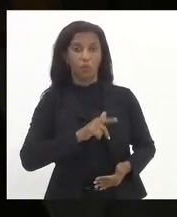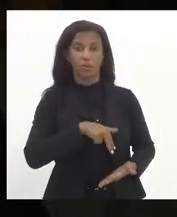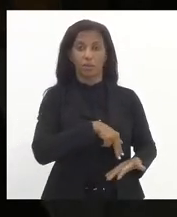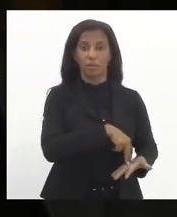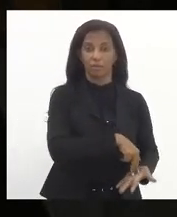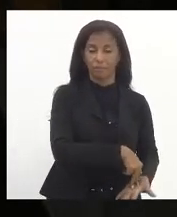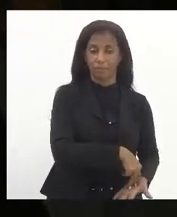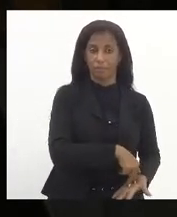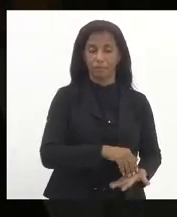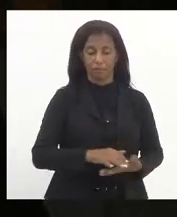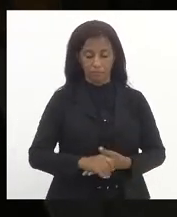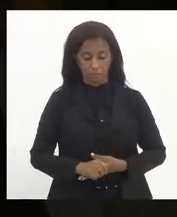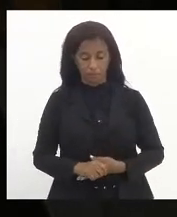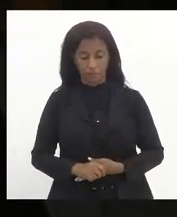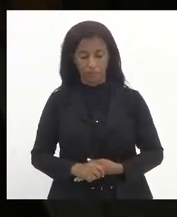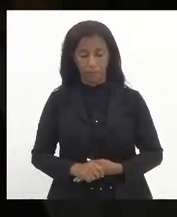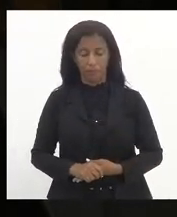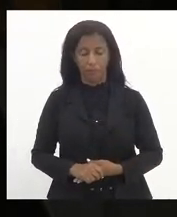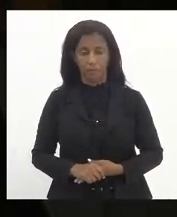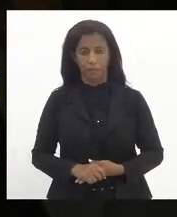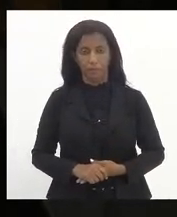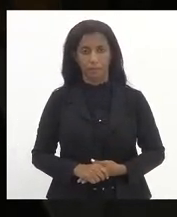Jordão, com